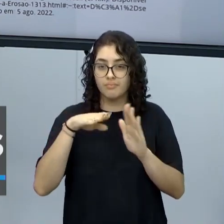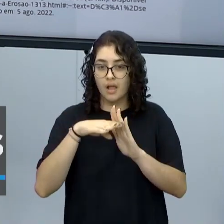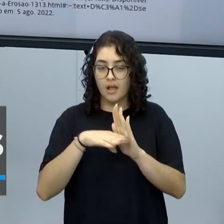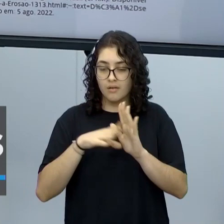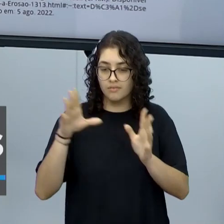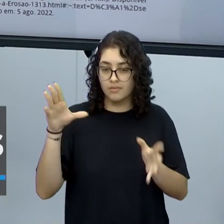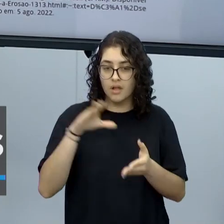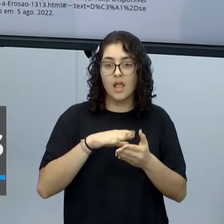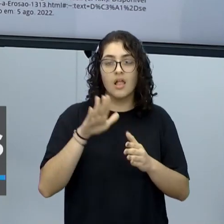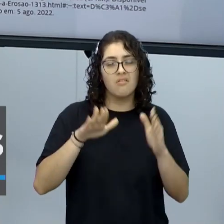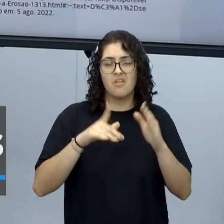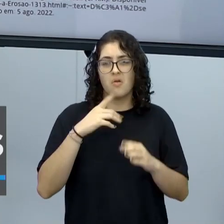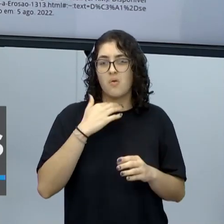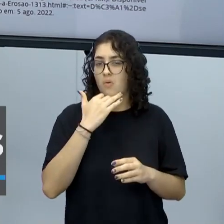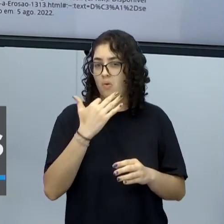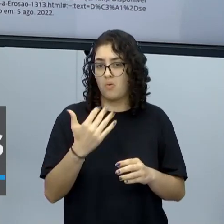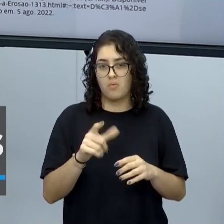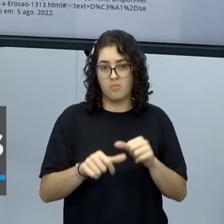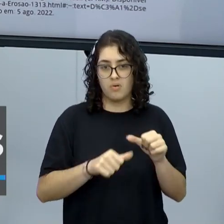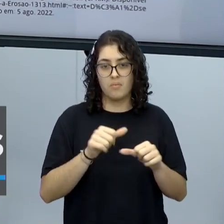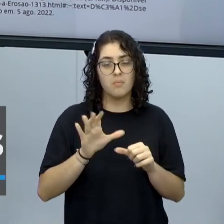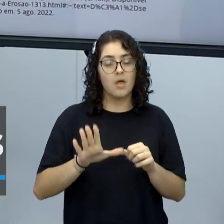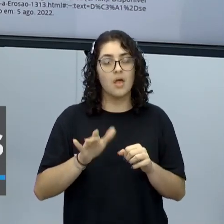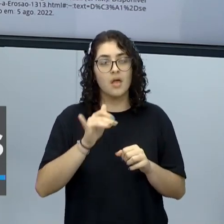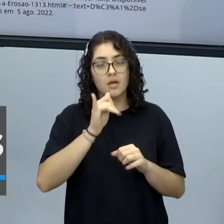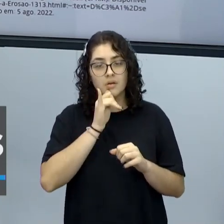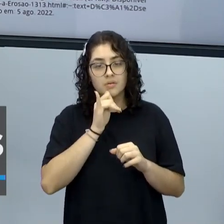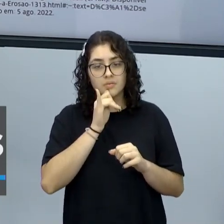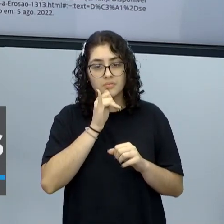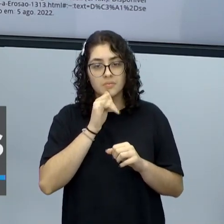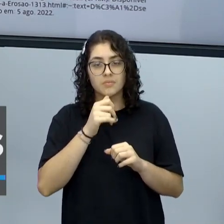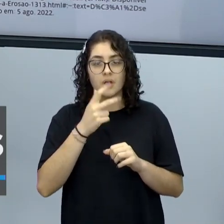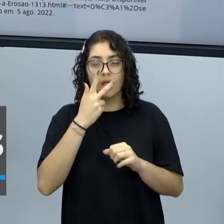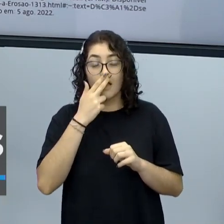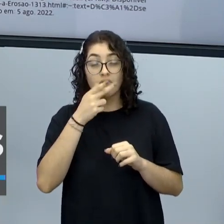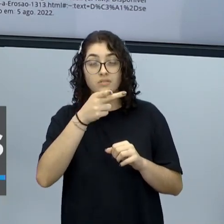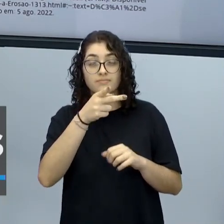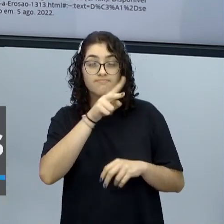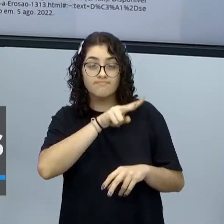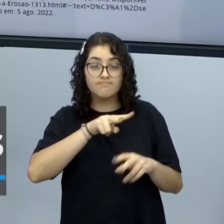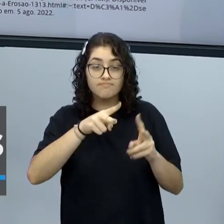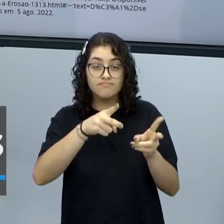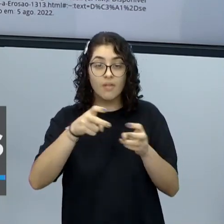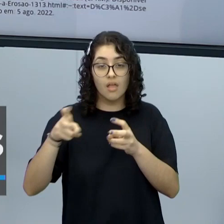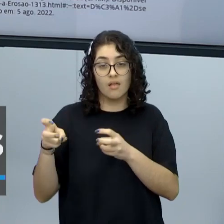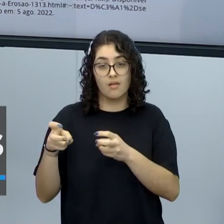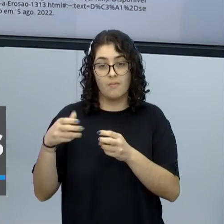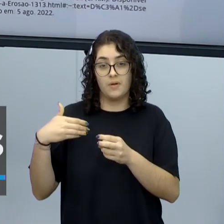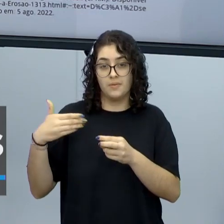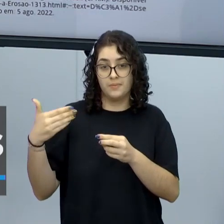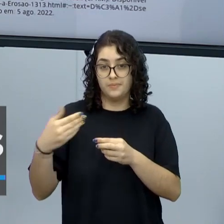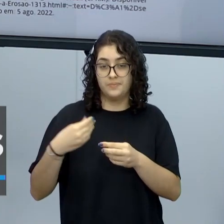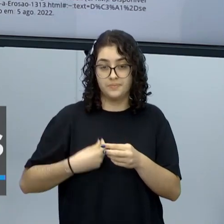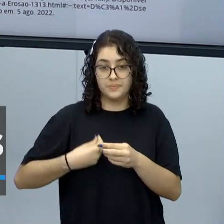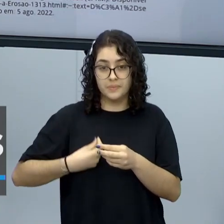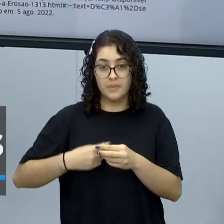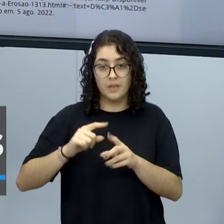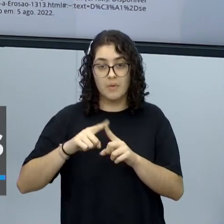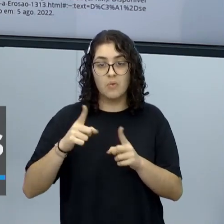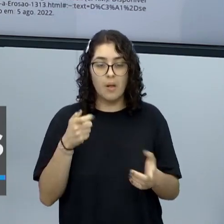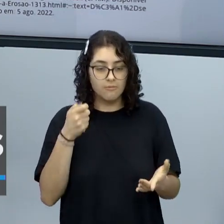ter essa variação de coloração, tá? Mas é um exemplo que talvez fique mais visível pra gente nos processos cotidianos. Mas não